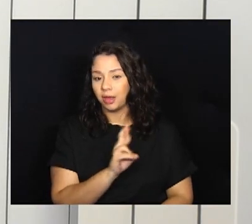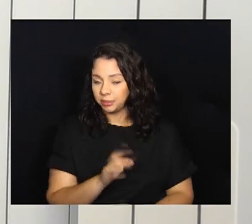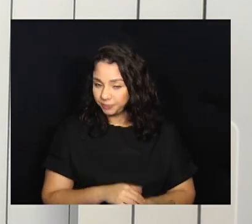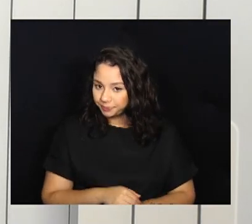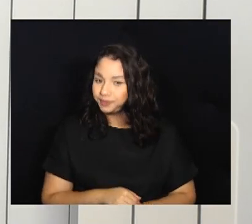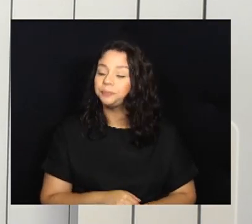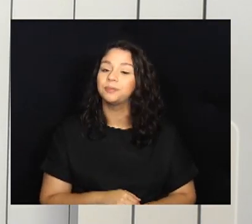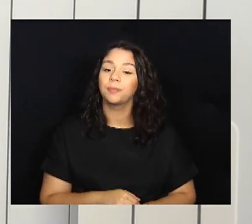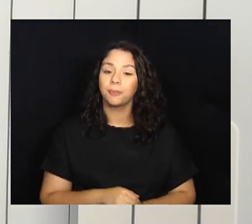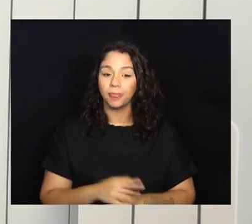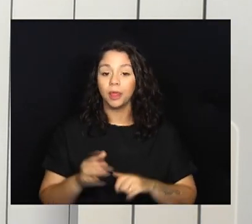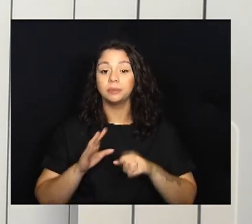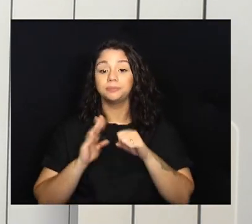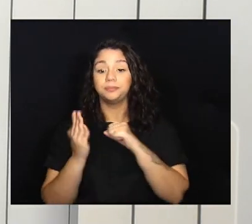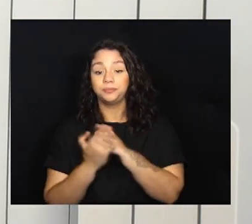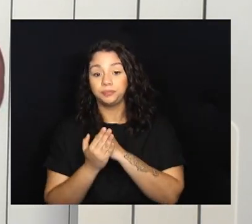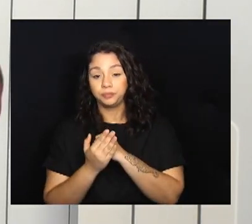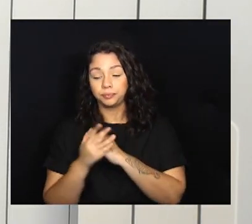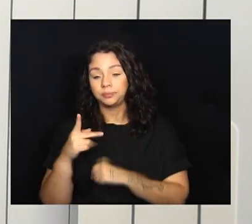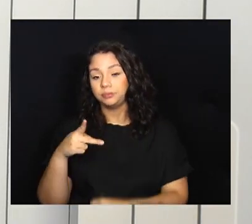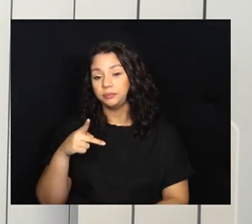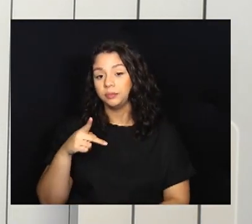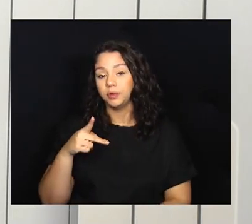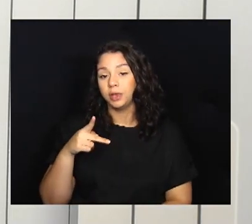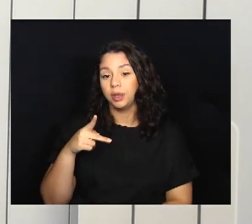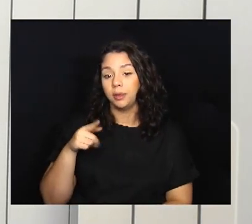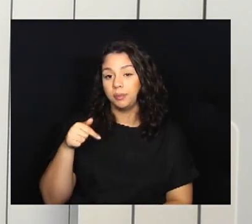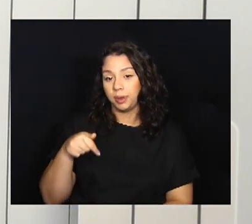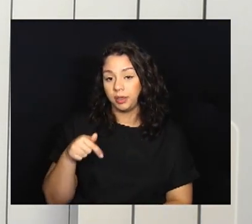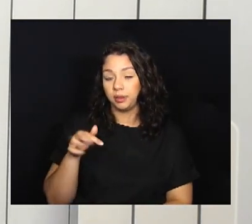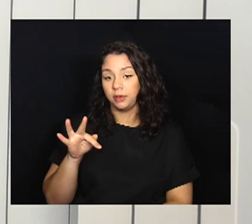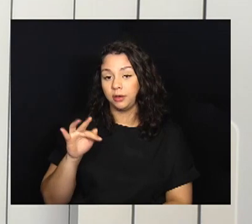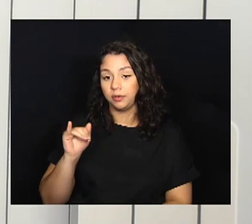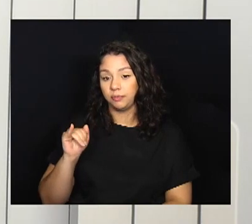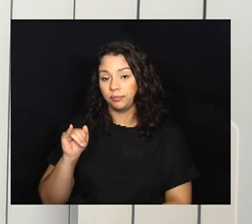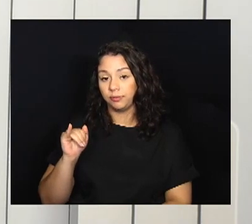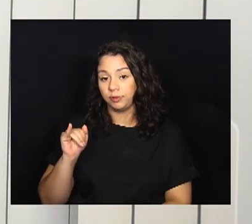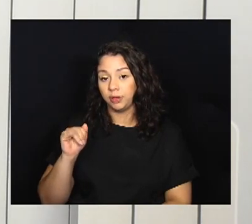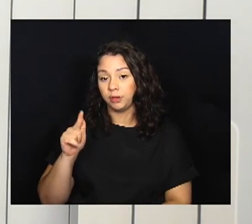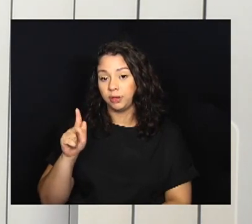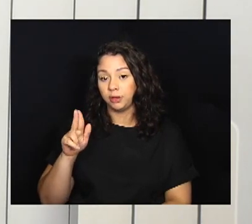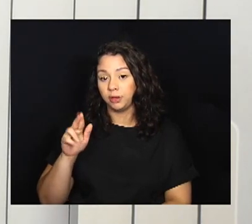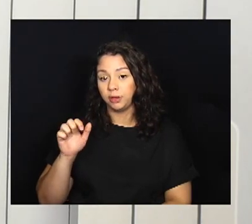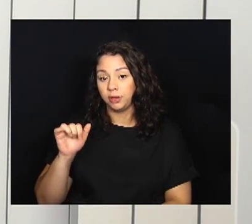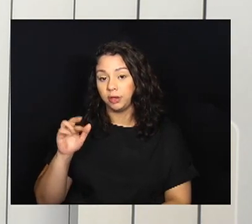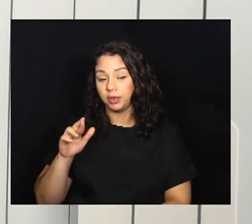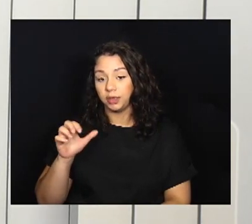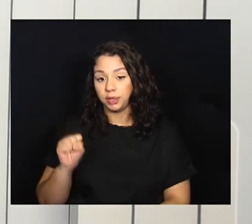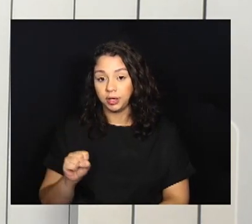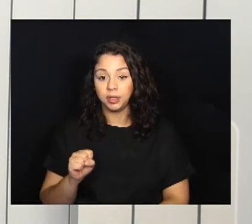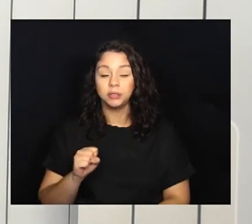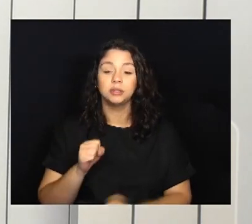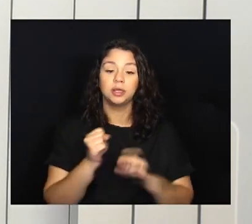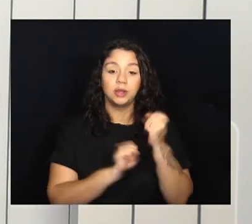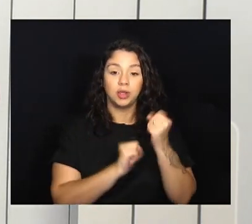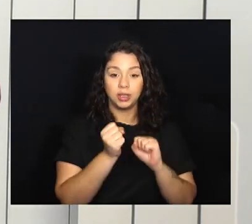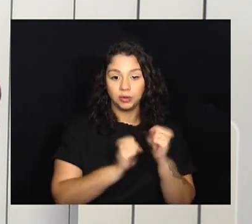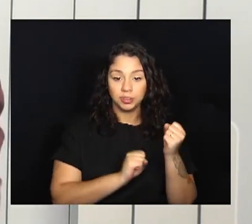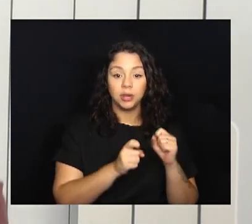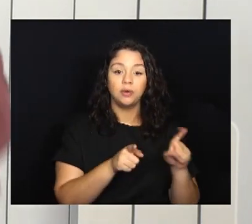Empreendimentos nos bairros Parque das Figueiras, Jardim Ieda, Vila Industrial e Jardim Paraíso